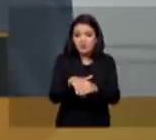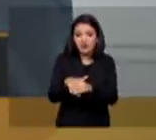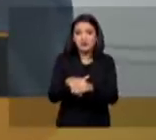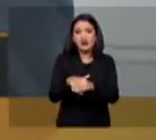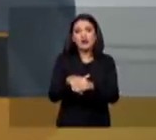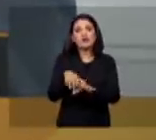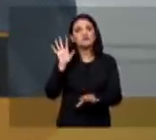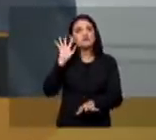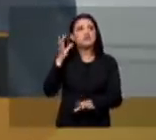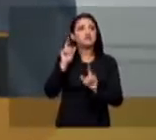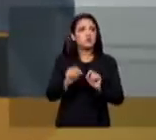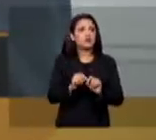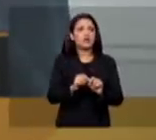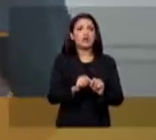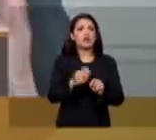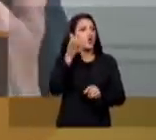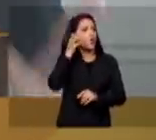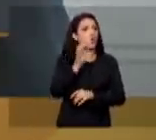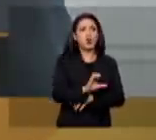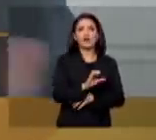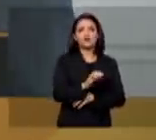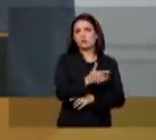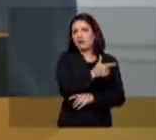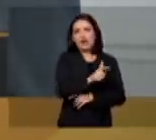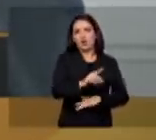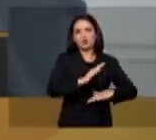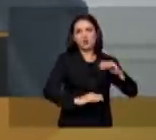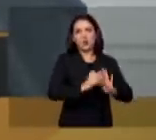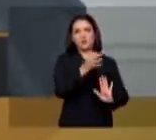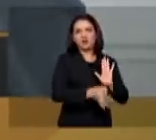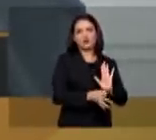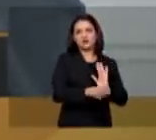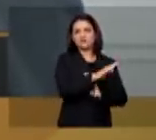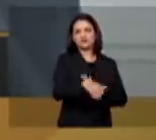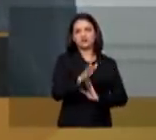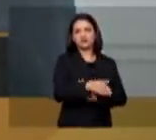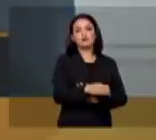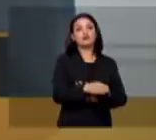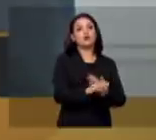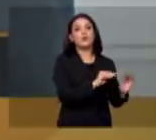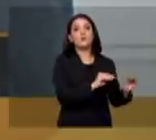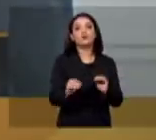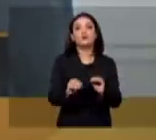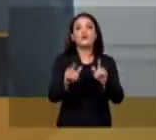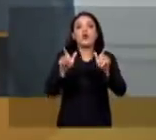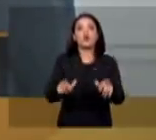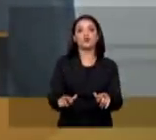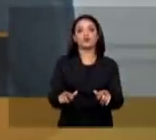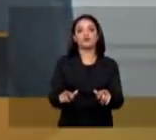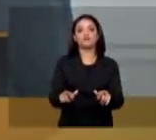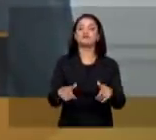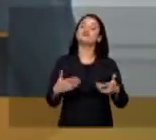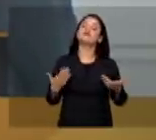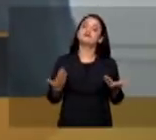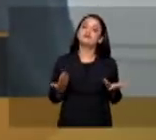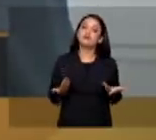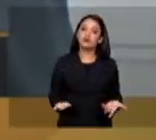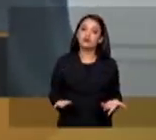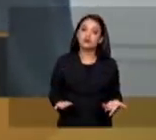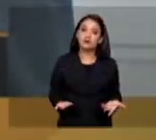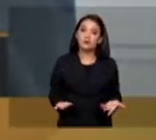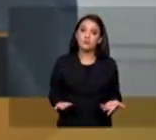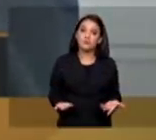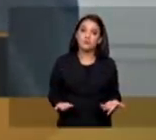juízo de Curitiba é incompetente e deve decidir quem é o competente. E aí, presidente, por que